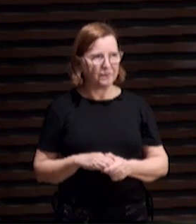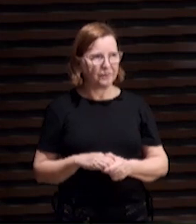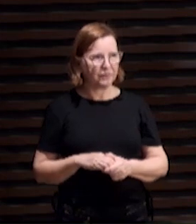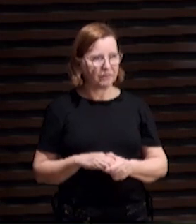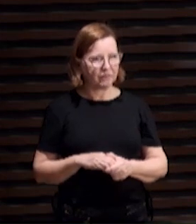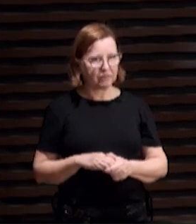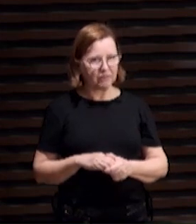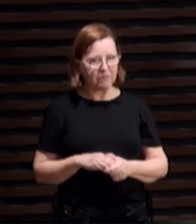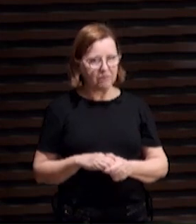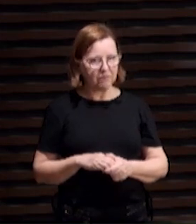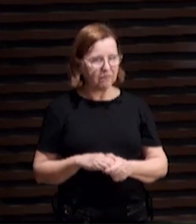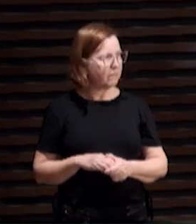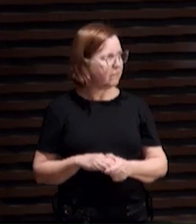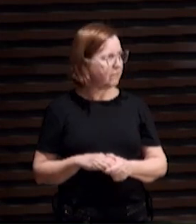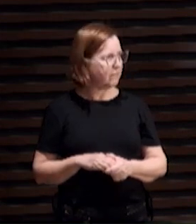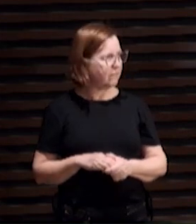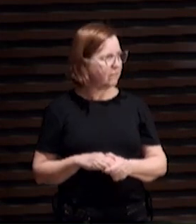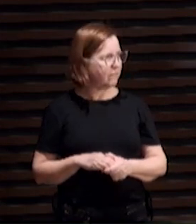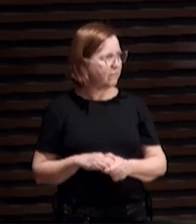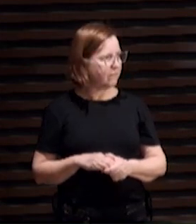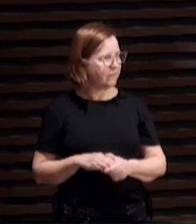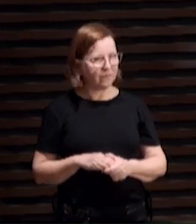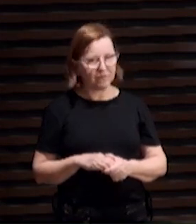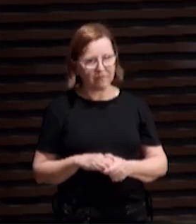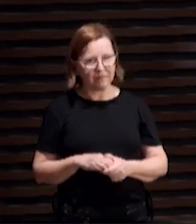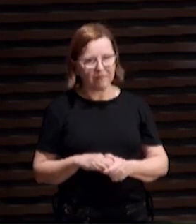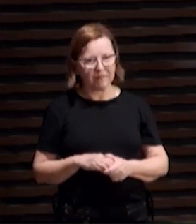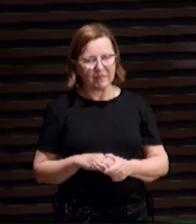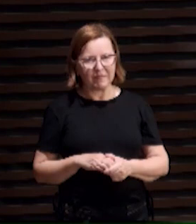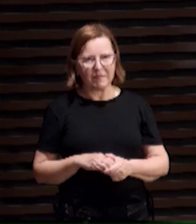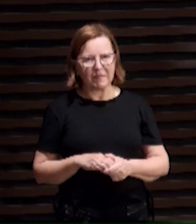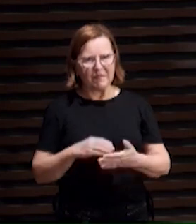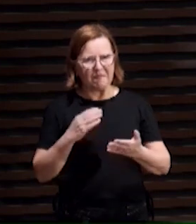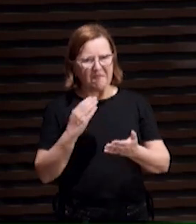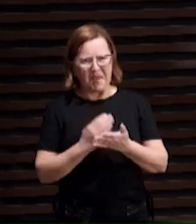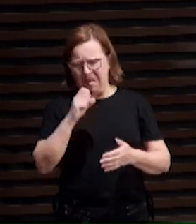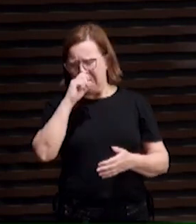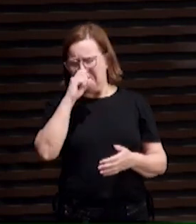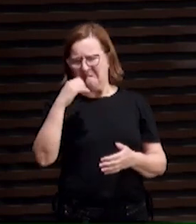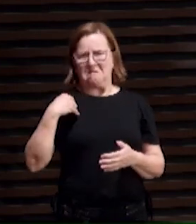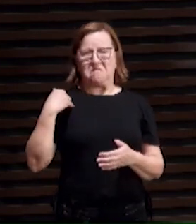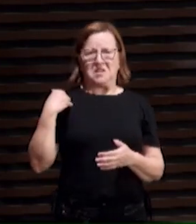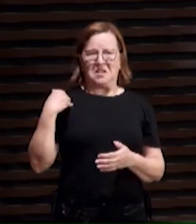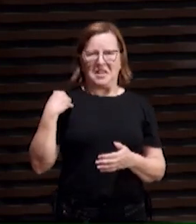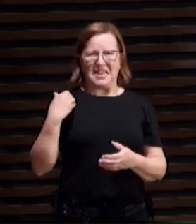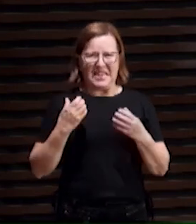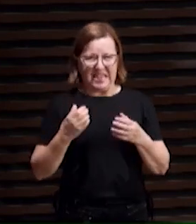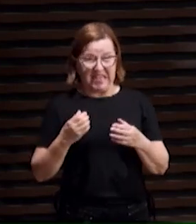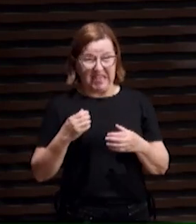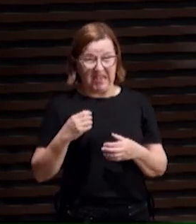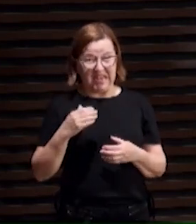Baixa o seu cagote, o seu pescoço de altivez e não queira entender o universo pela sua